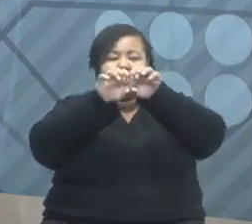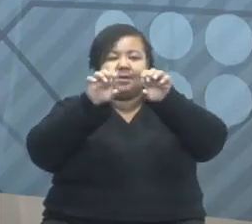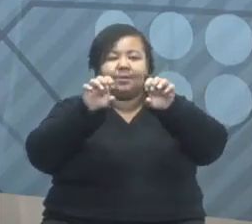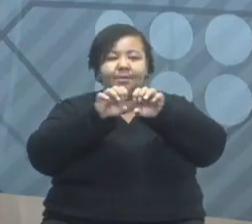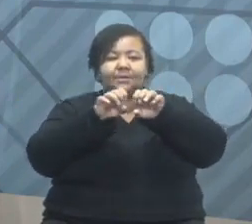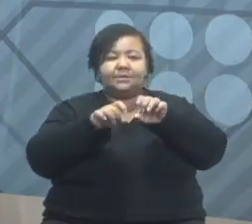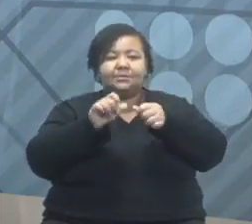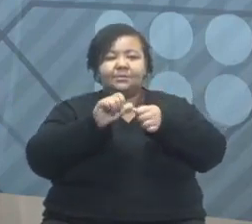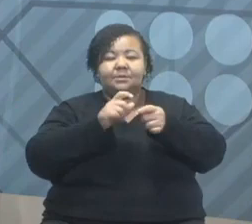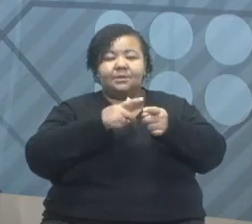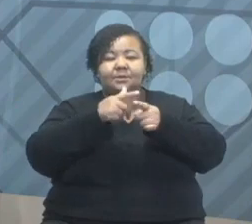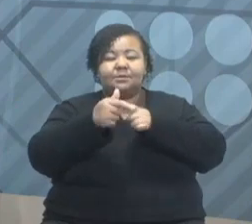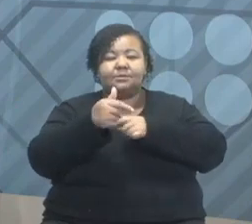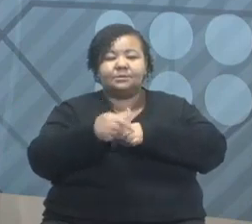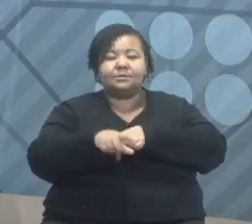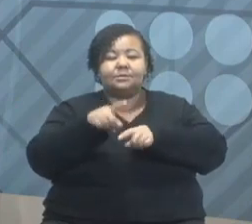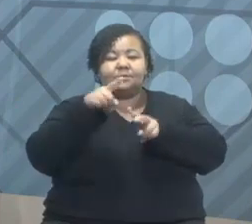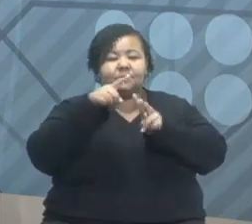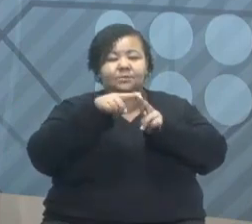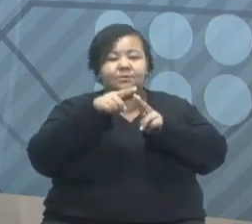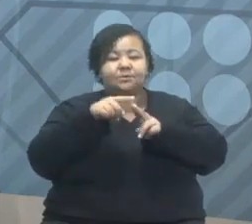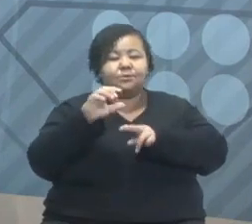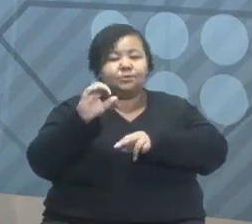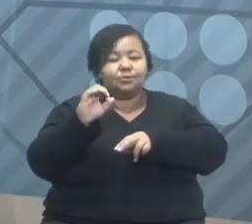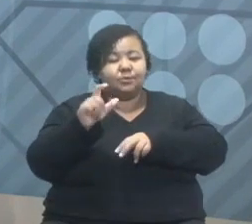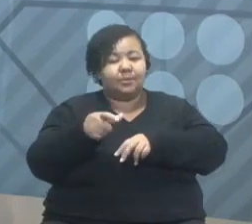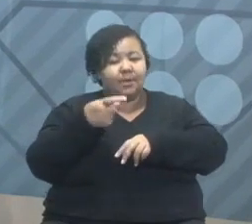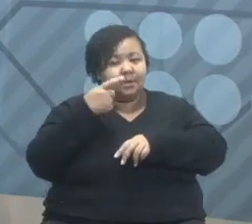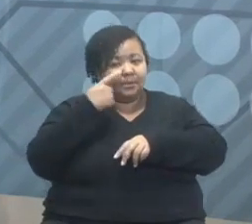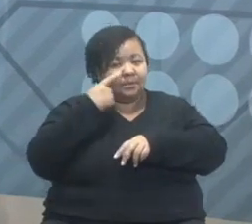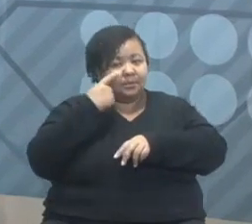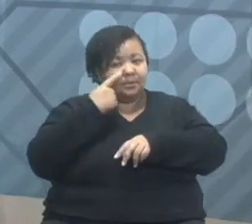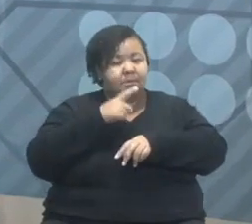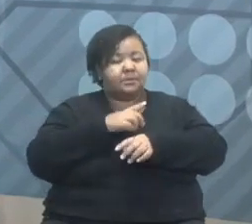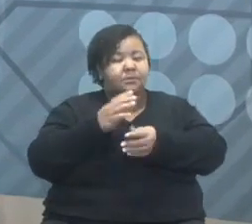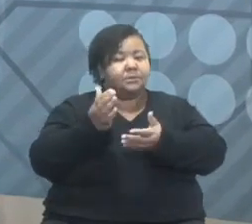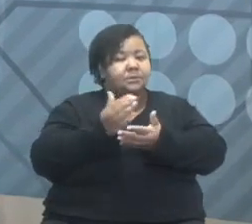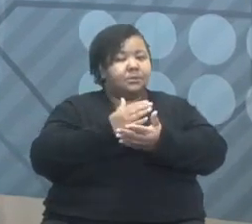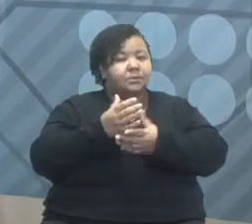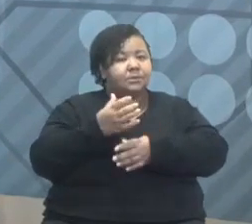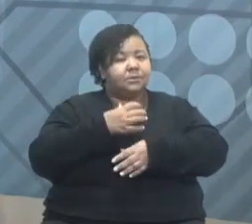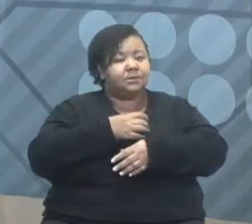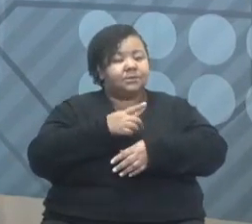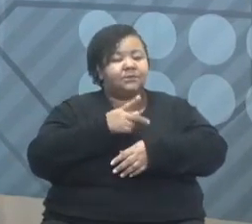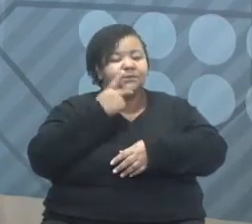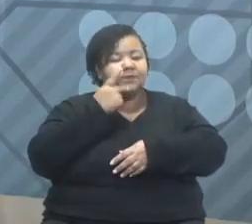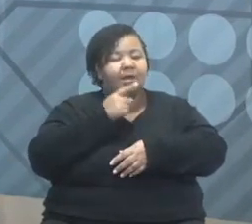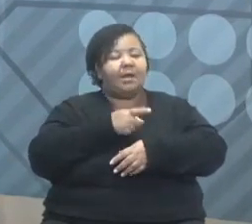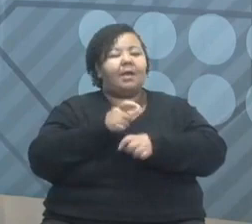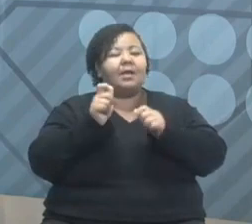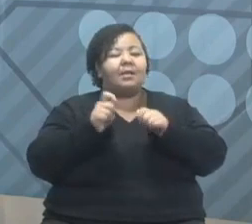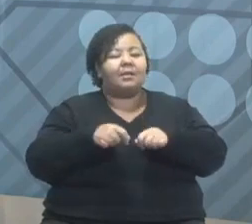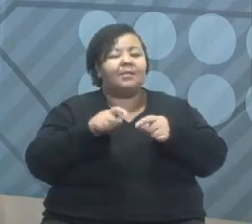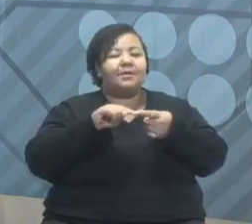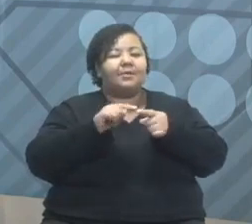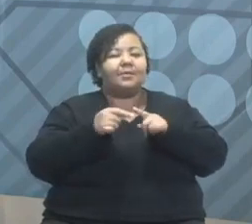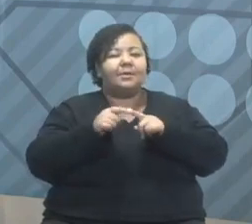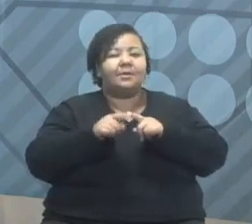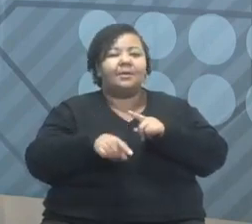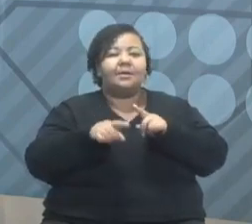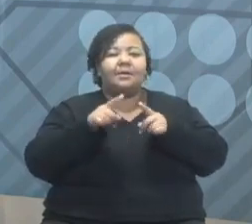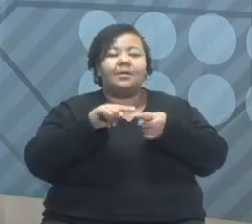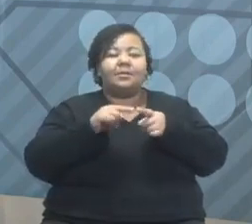que resulta no vetor nulo, para verificar. Em algumas situações a gente vê, assim, nossa, esse aqui eu posso escrever esse vetor aqui como combinação linear desse